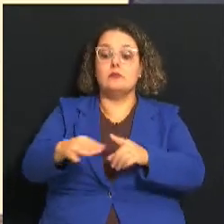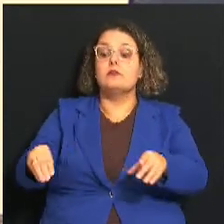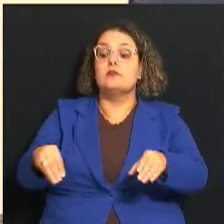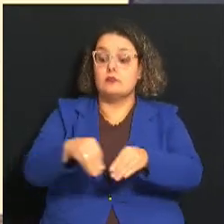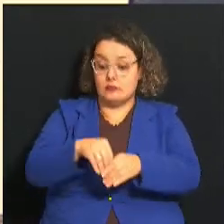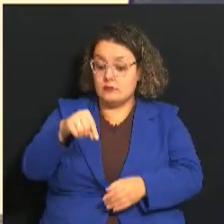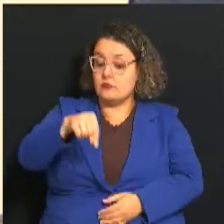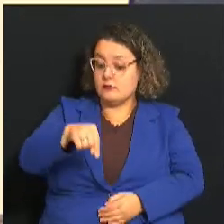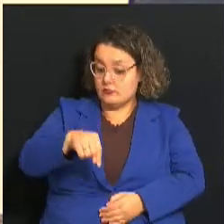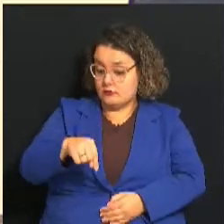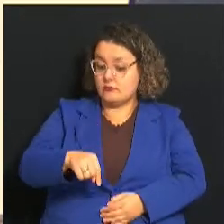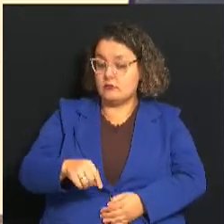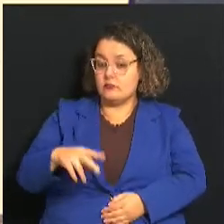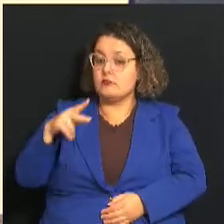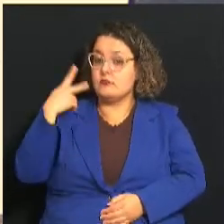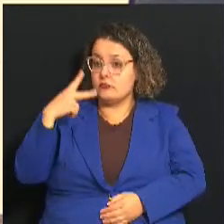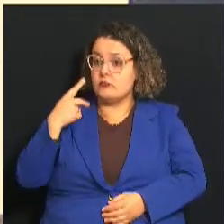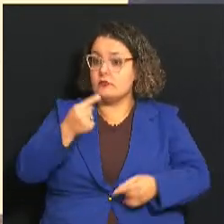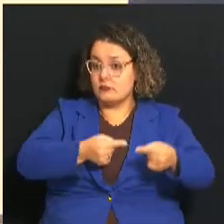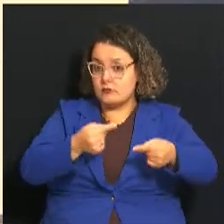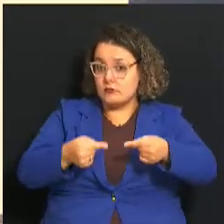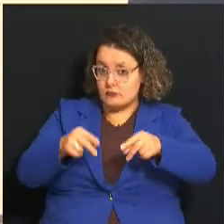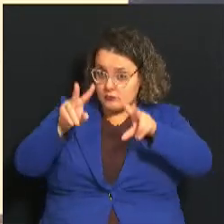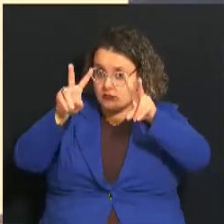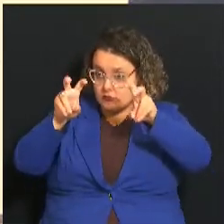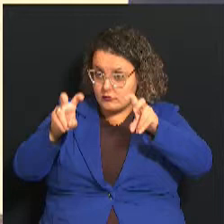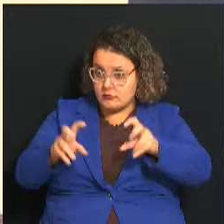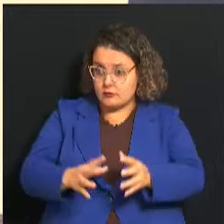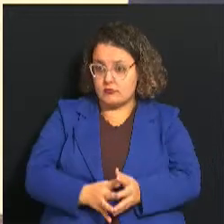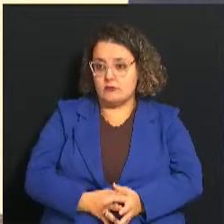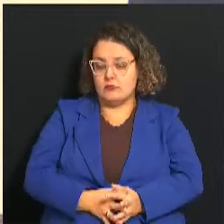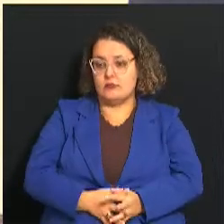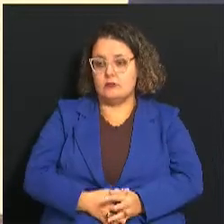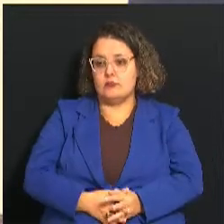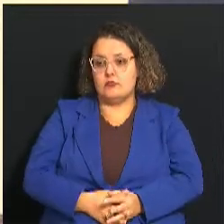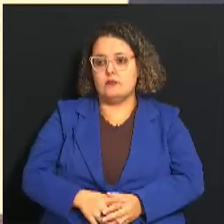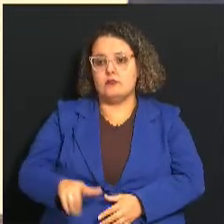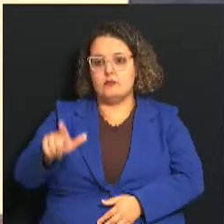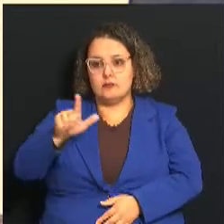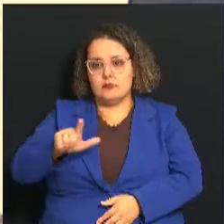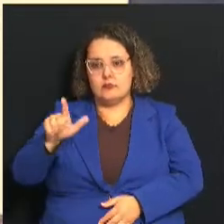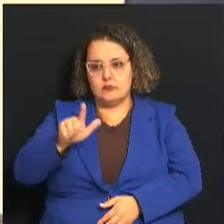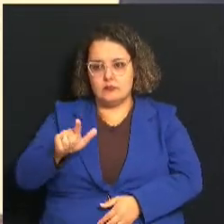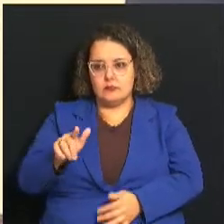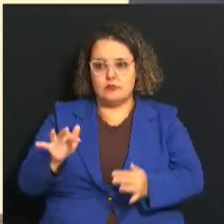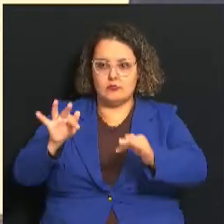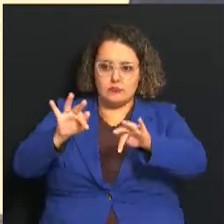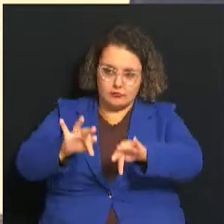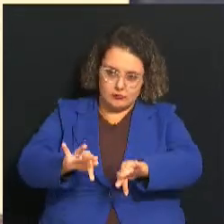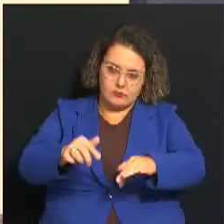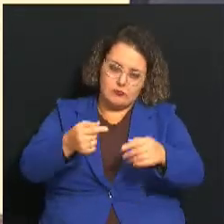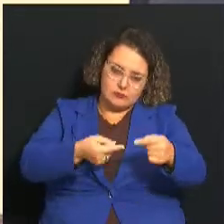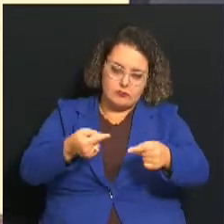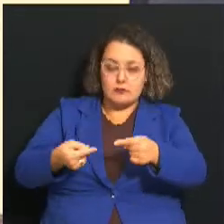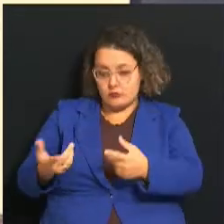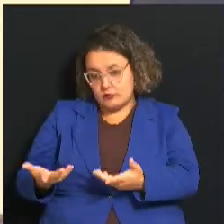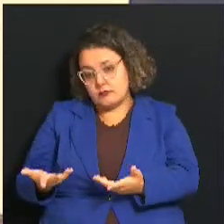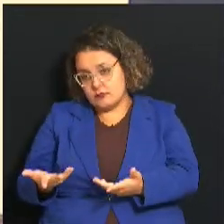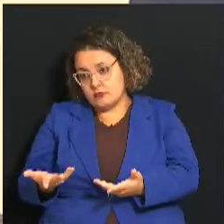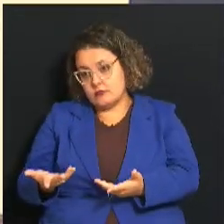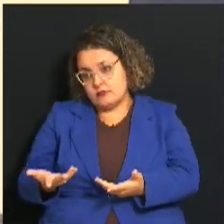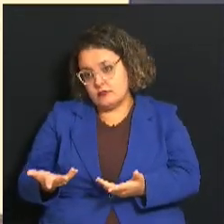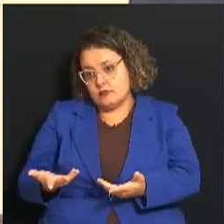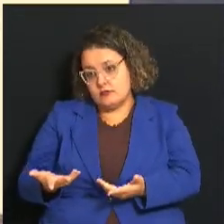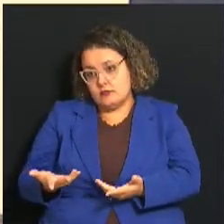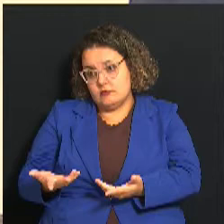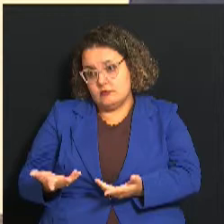do Parlamento para debater esses temas. É óbvio que o que a gente vai fazer no final das discussões é uma questão que a gente